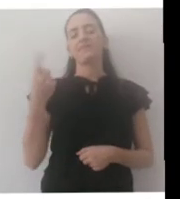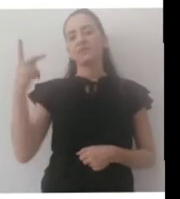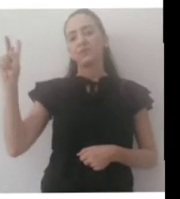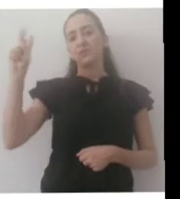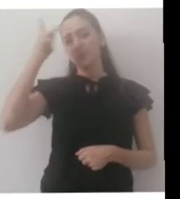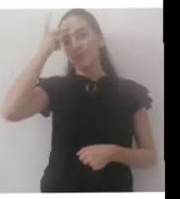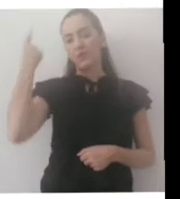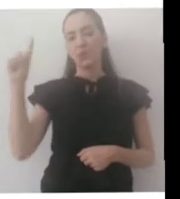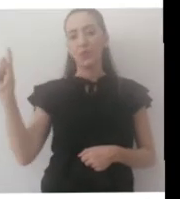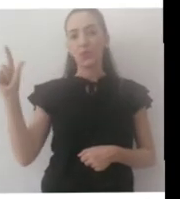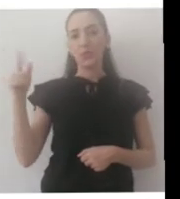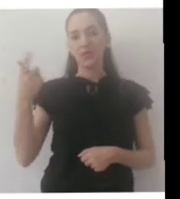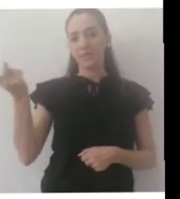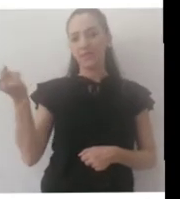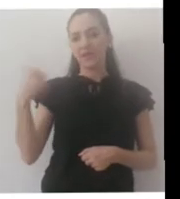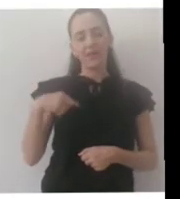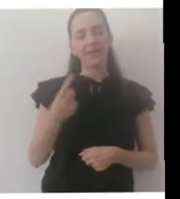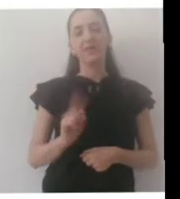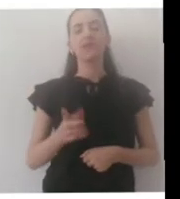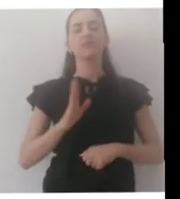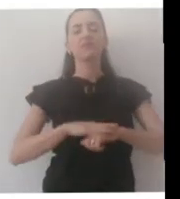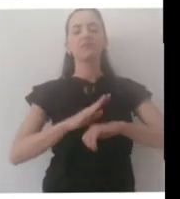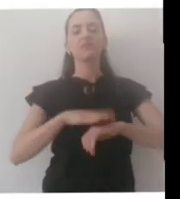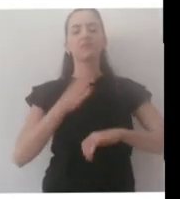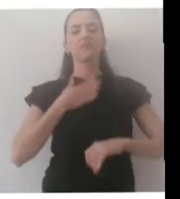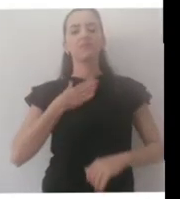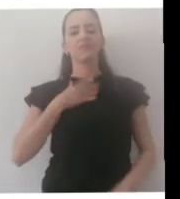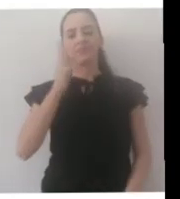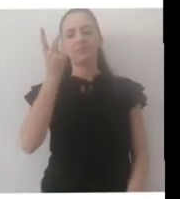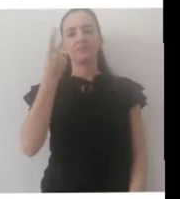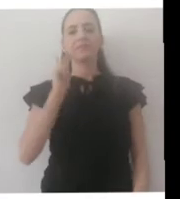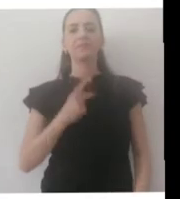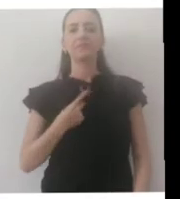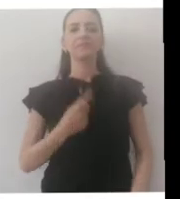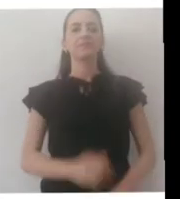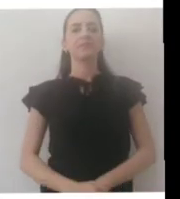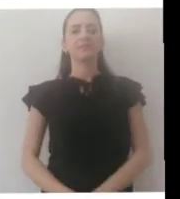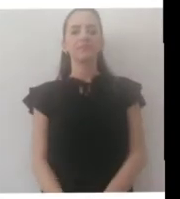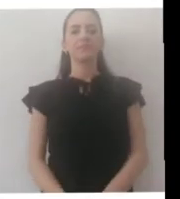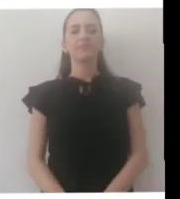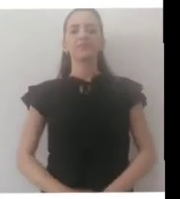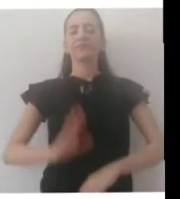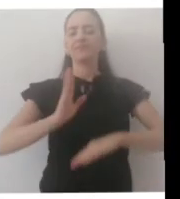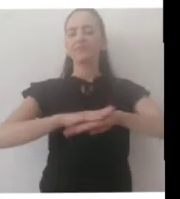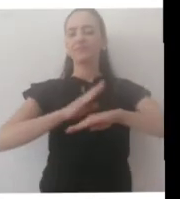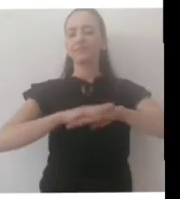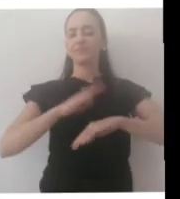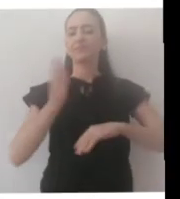significa ser governado por outra pessoa. É muito importante destacar que a autonomia é